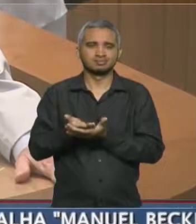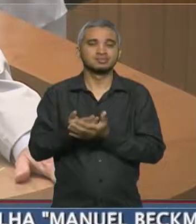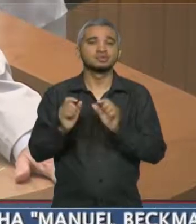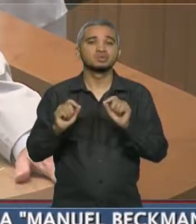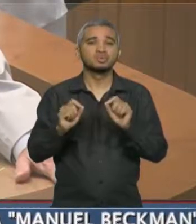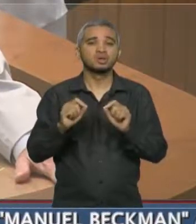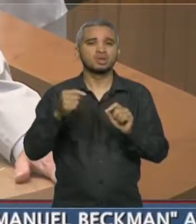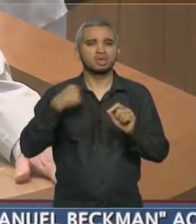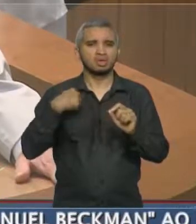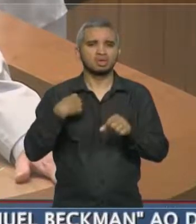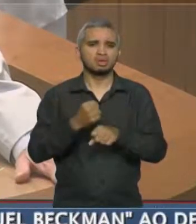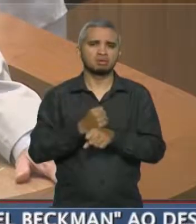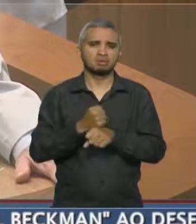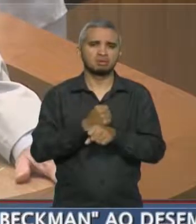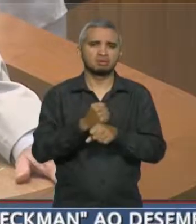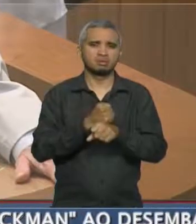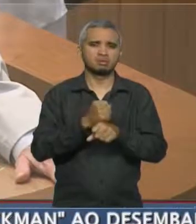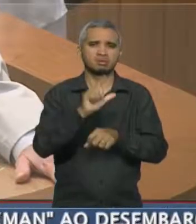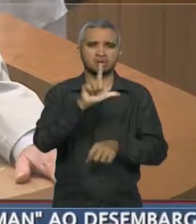toda a história da minha vida,